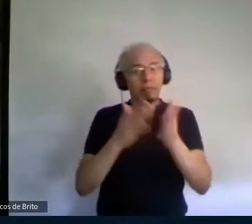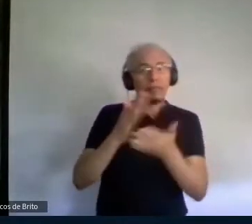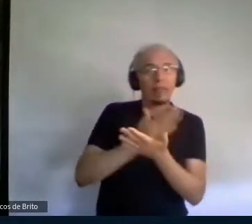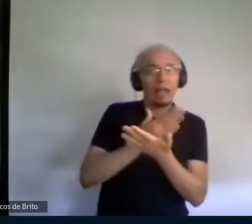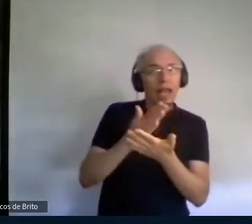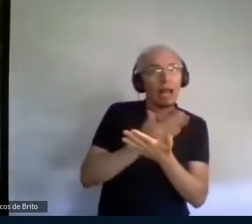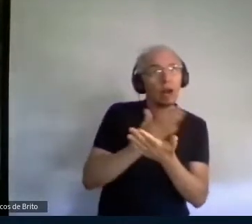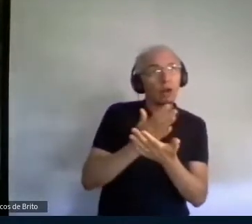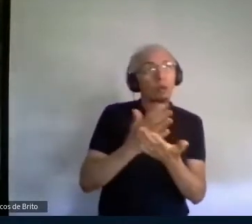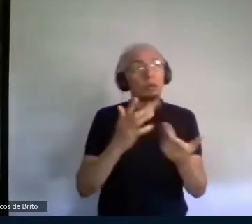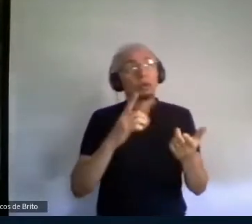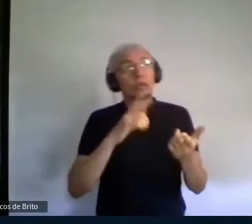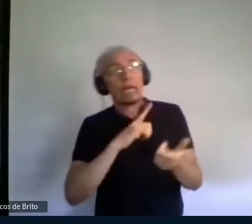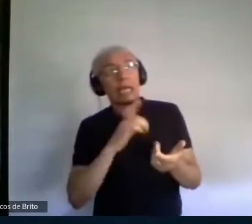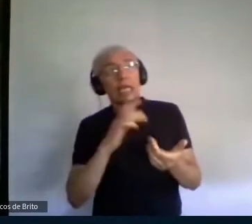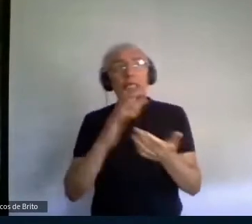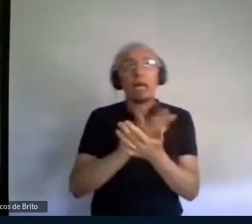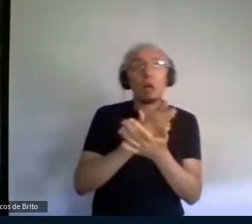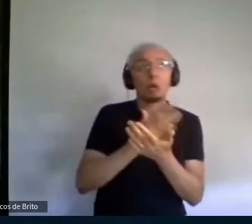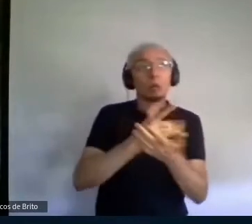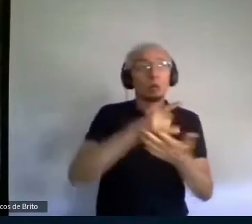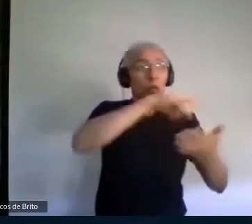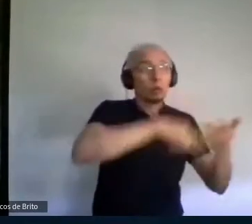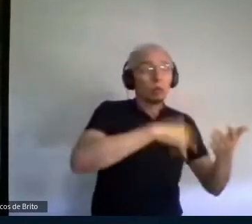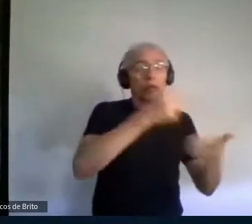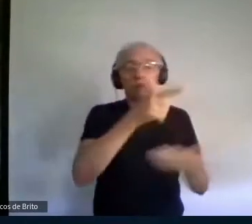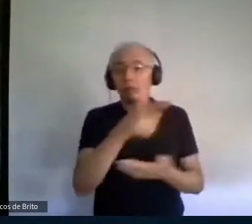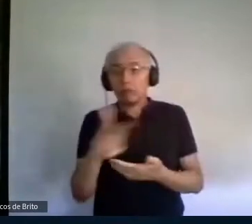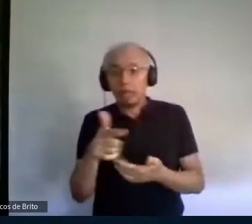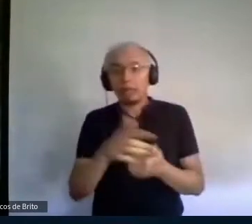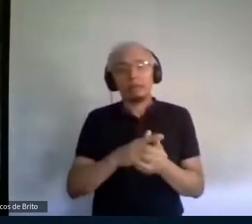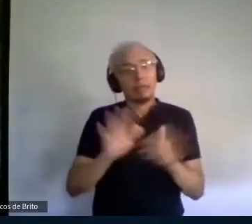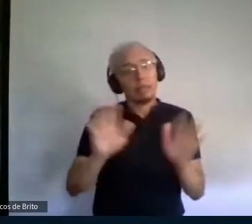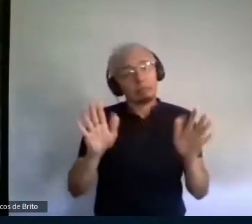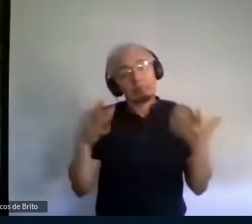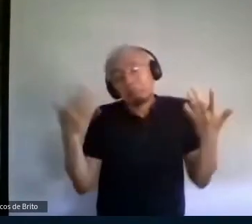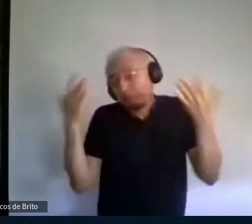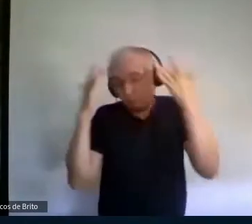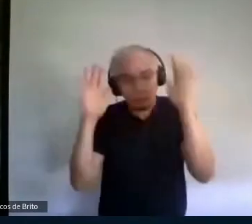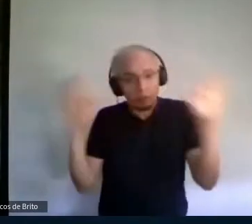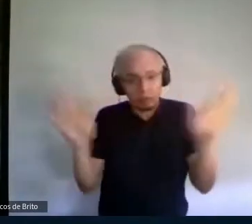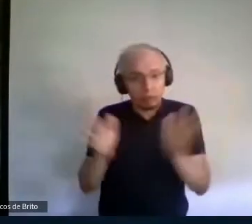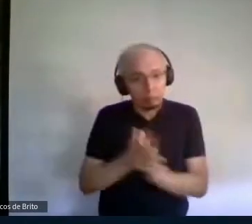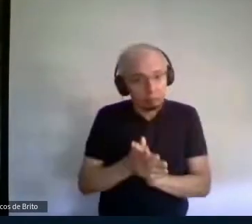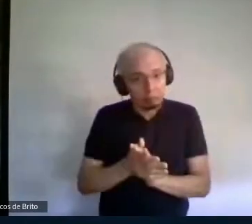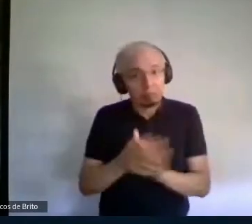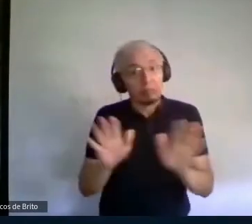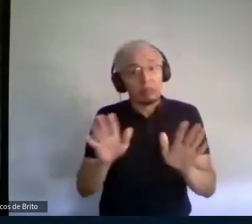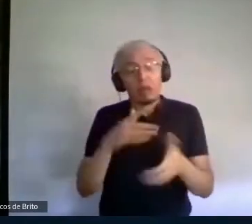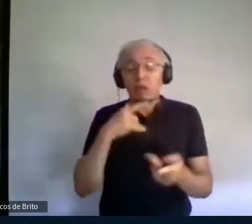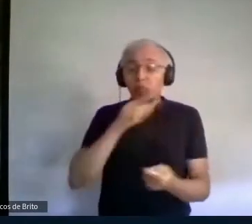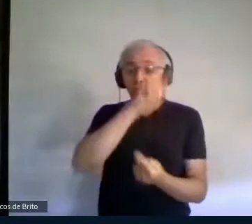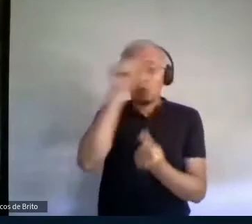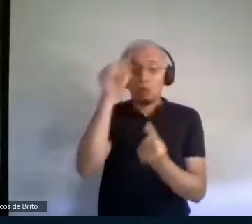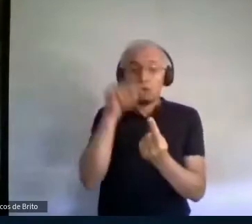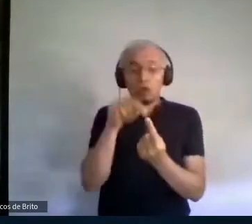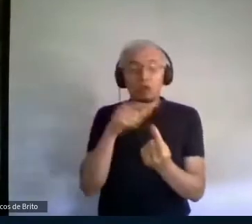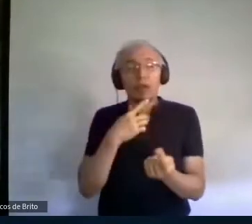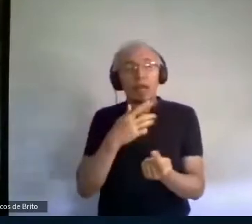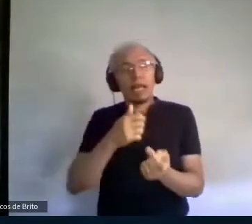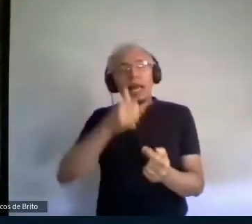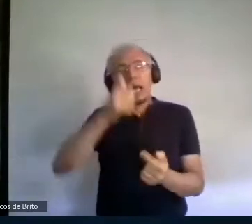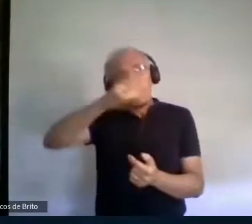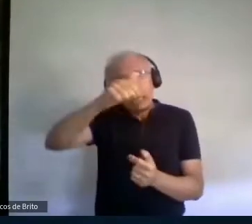isso acontece, mas não está no documento e tal, né? Então, não seria o objetivo... analisar